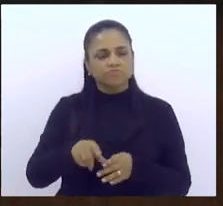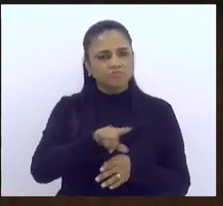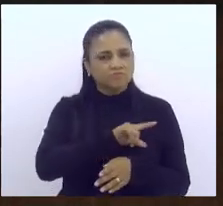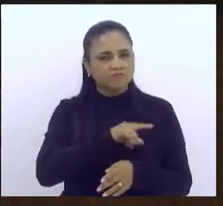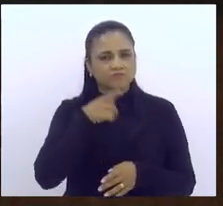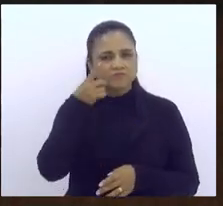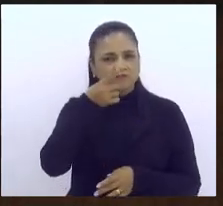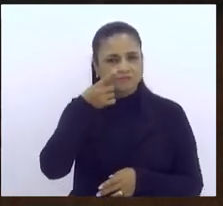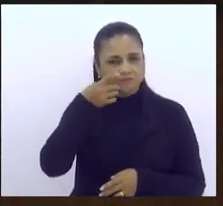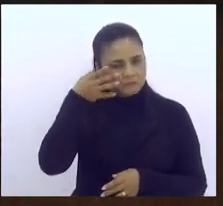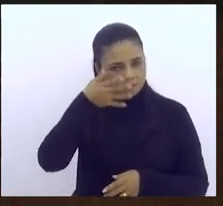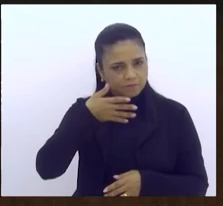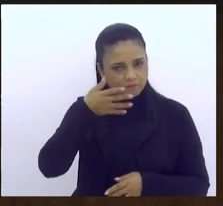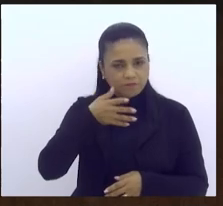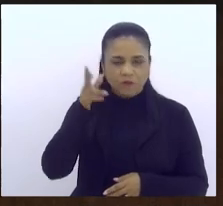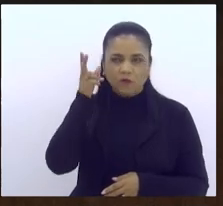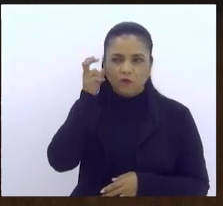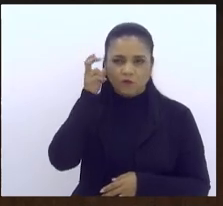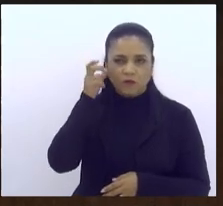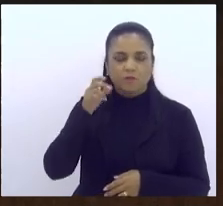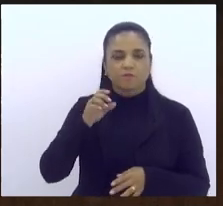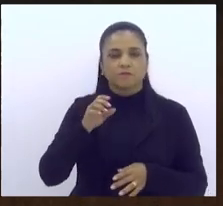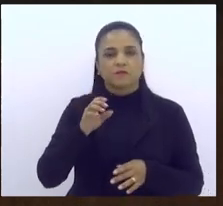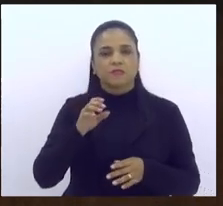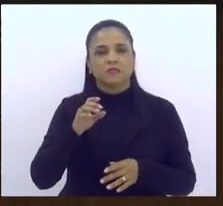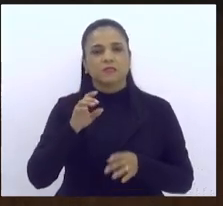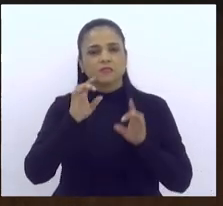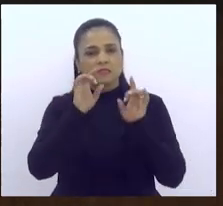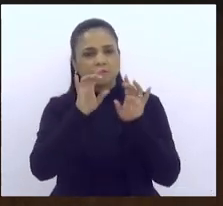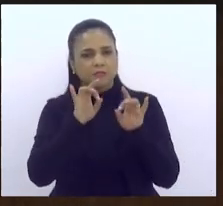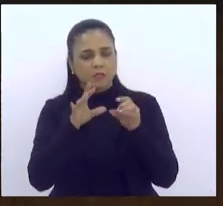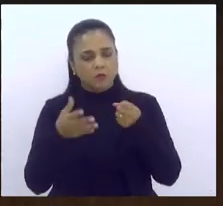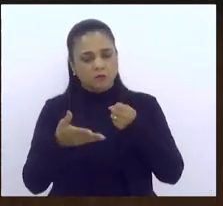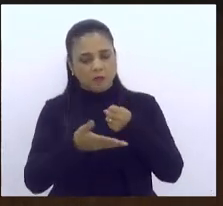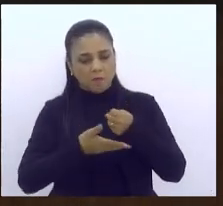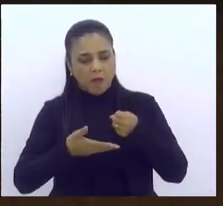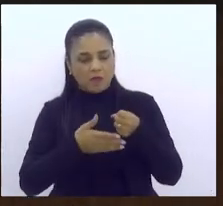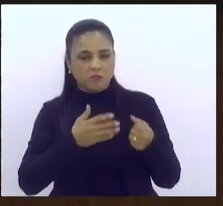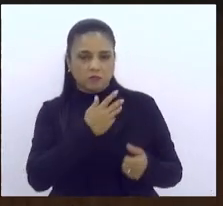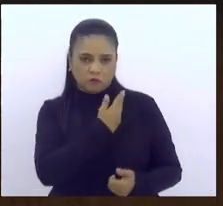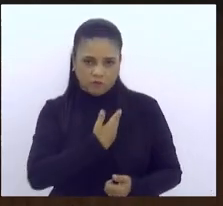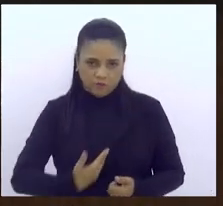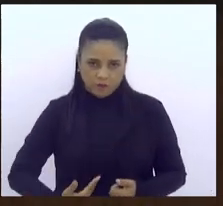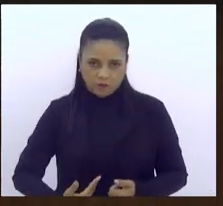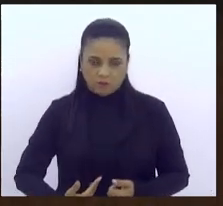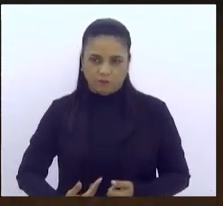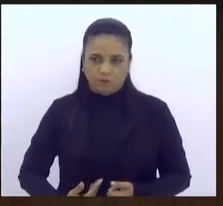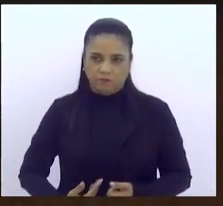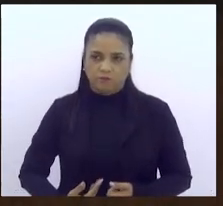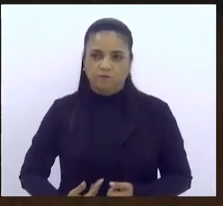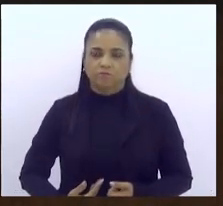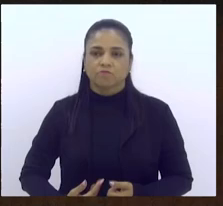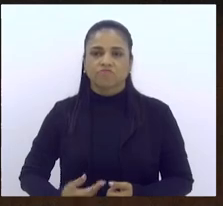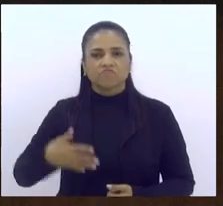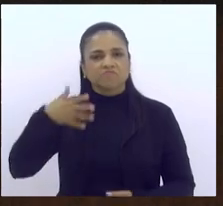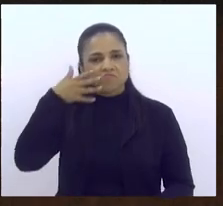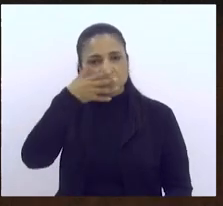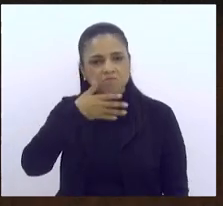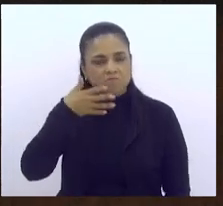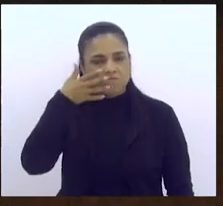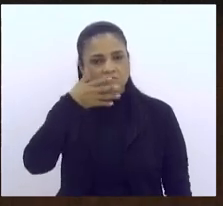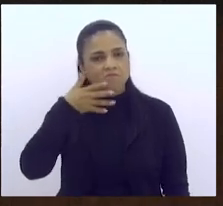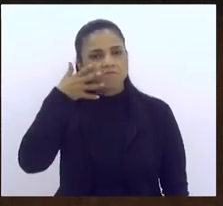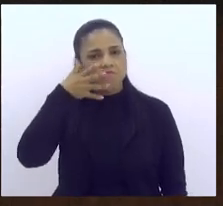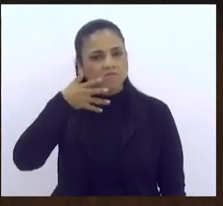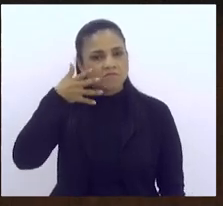colegas deputados, em especial os deputados da base do governo. Uma fala